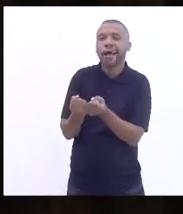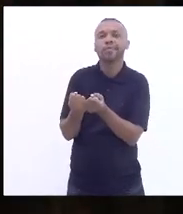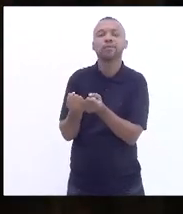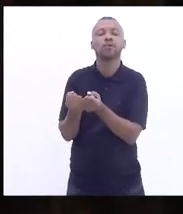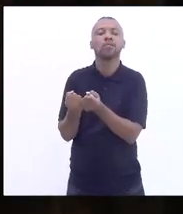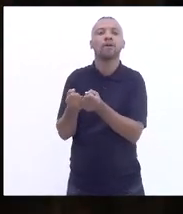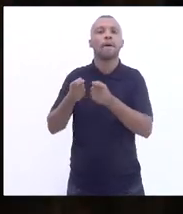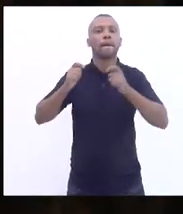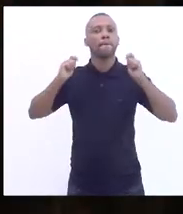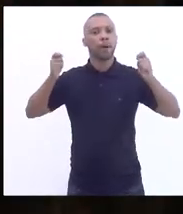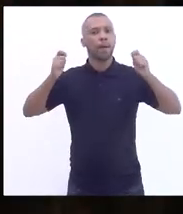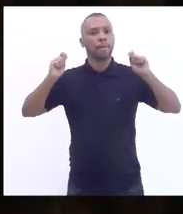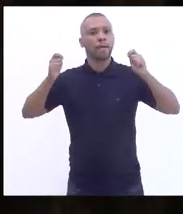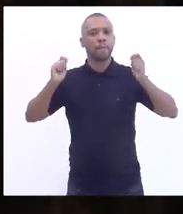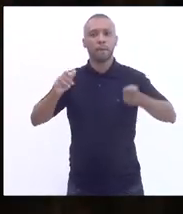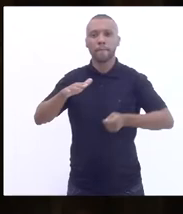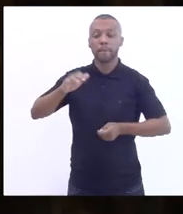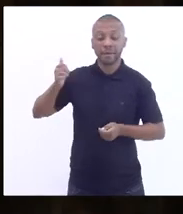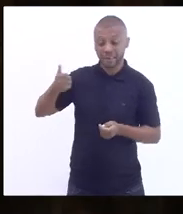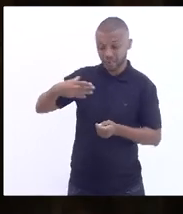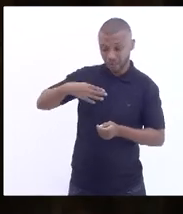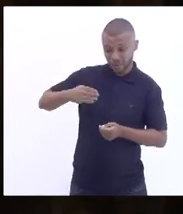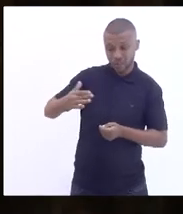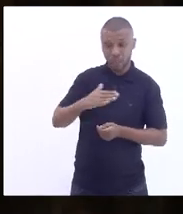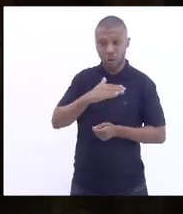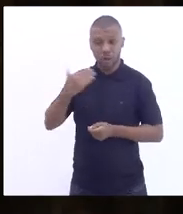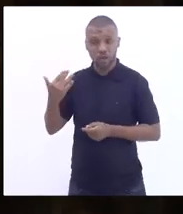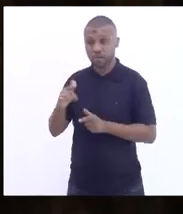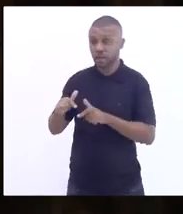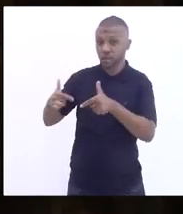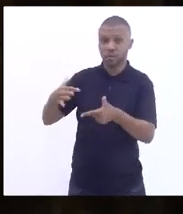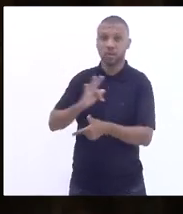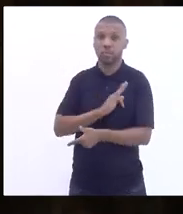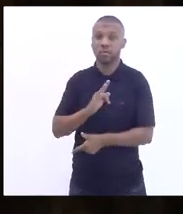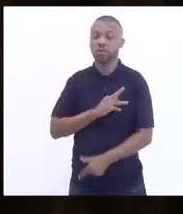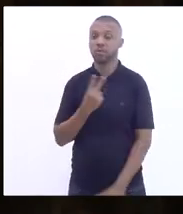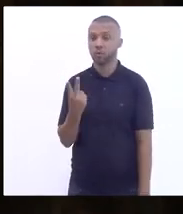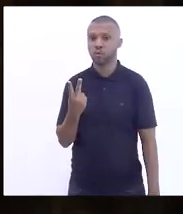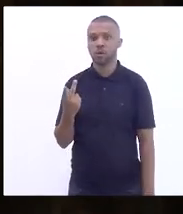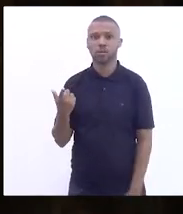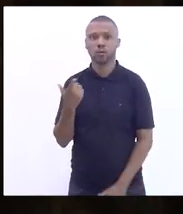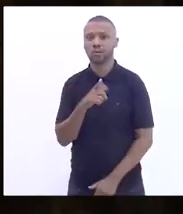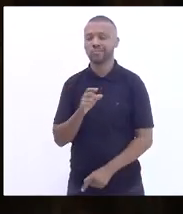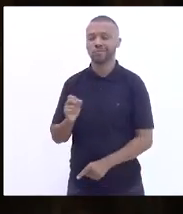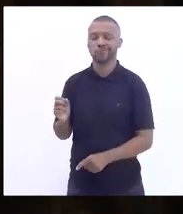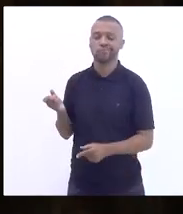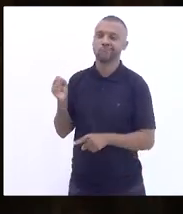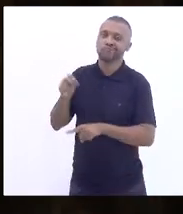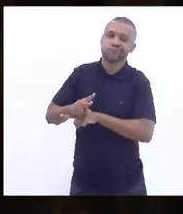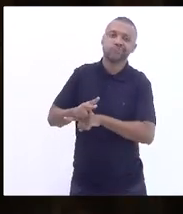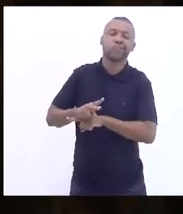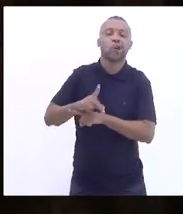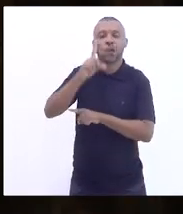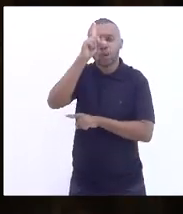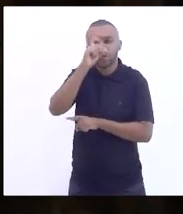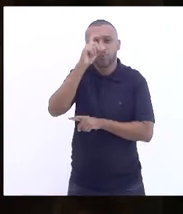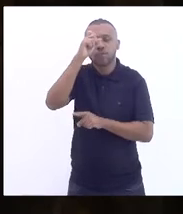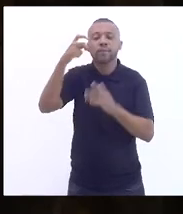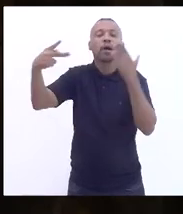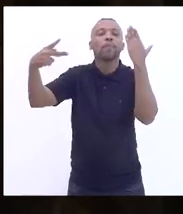perder os seus filhos pelas operações duas delas ingressaram no hospício né